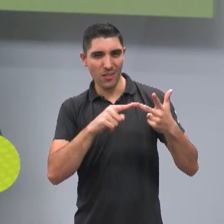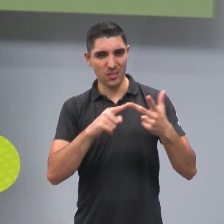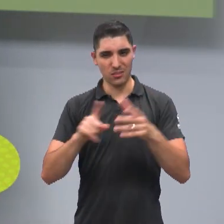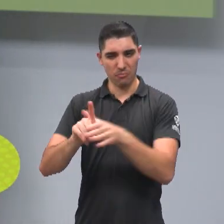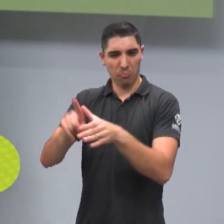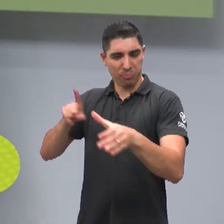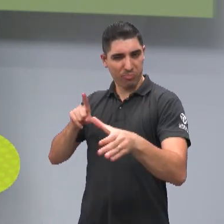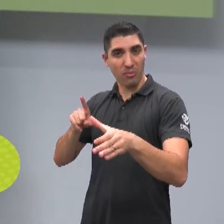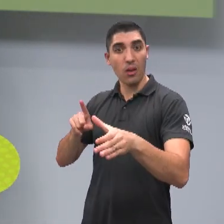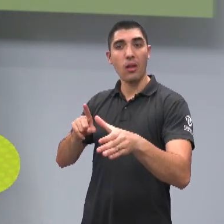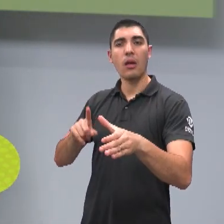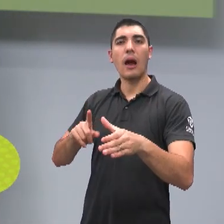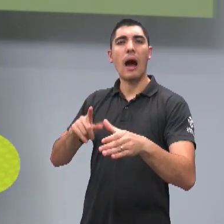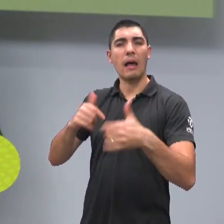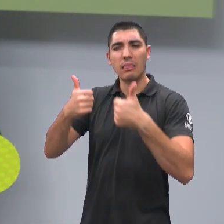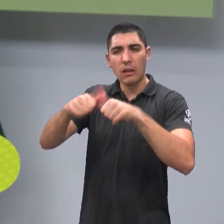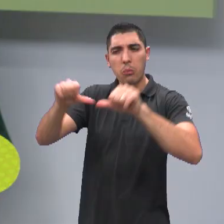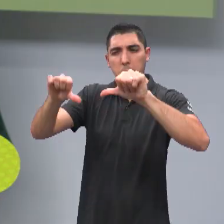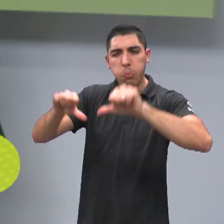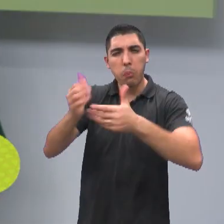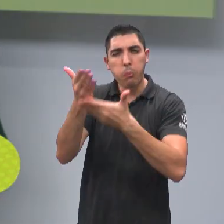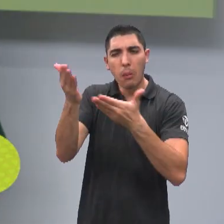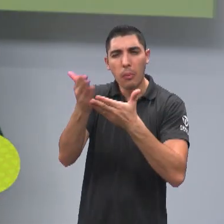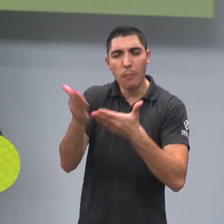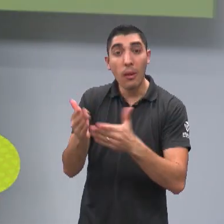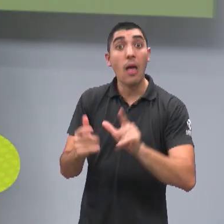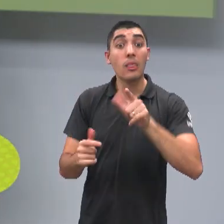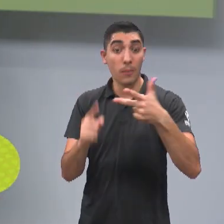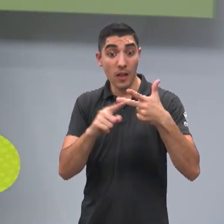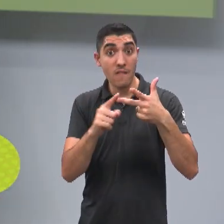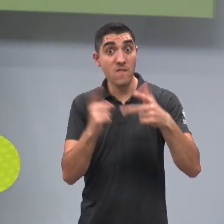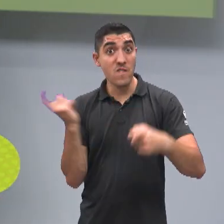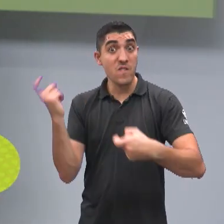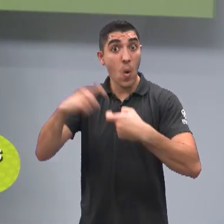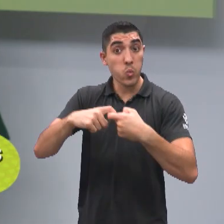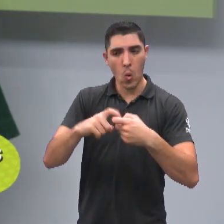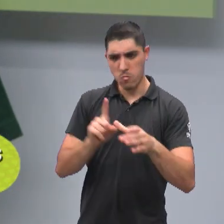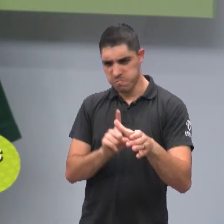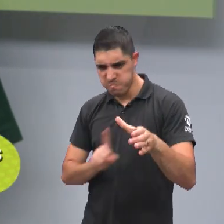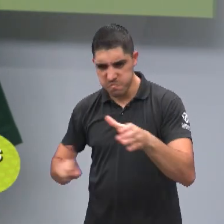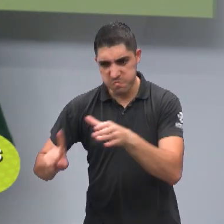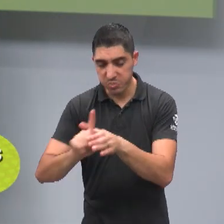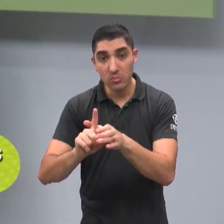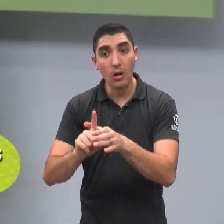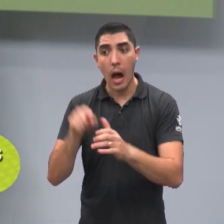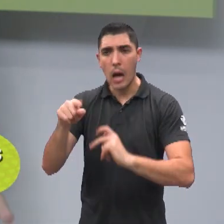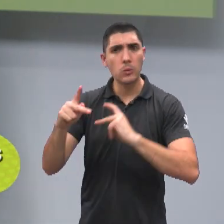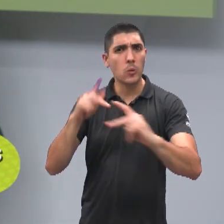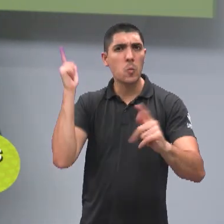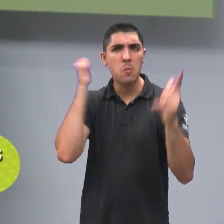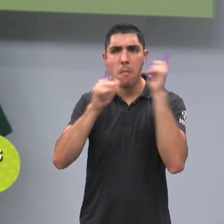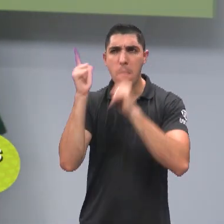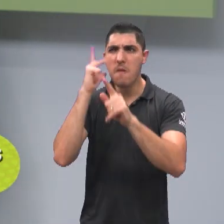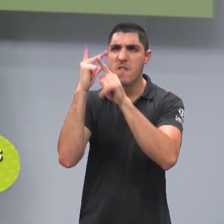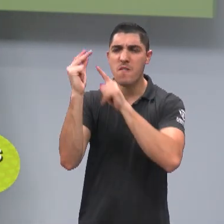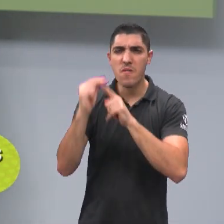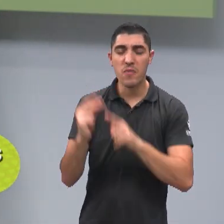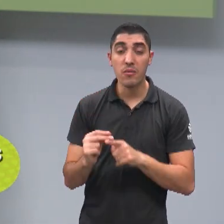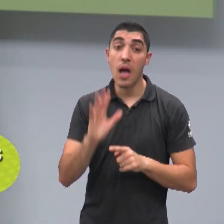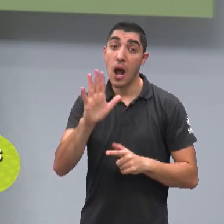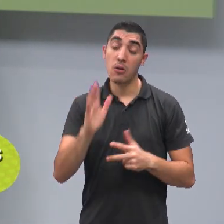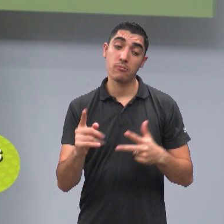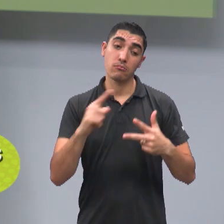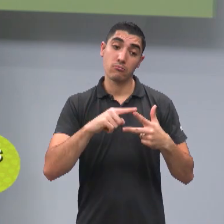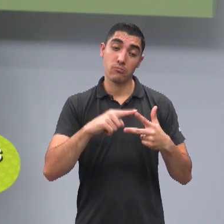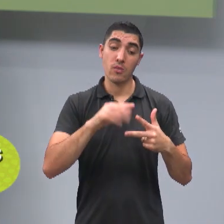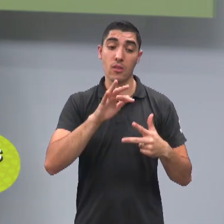começou a se recuperar no Paulista justamente quando o Douglas voltou de contusão. E o Adiel também ficando é uma boa. Agora tem que ver, né, o restante do time aí, né?